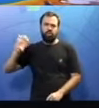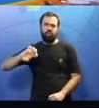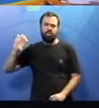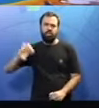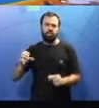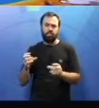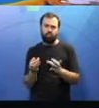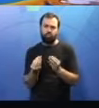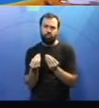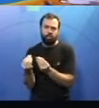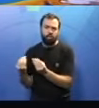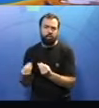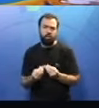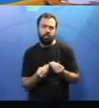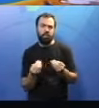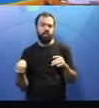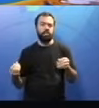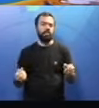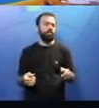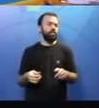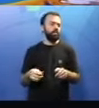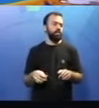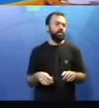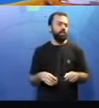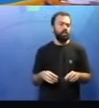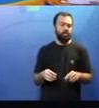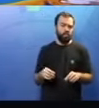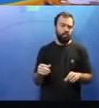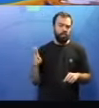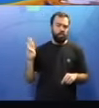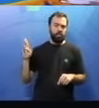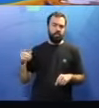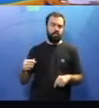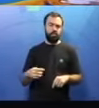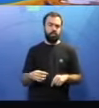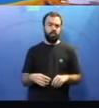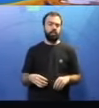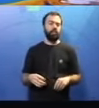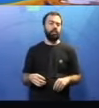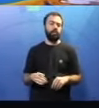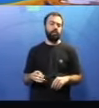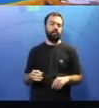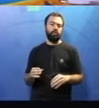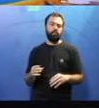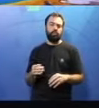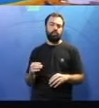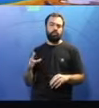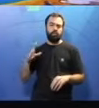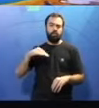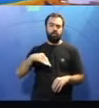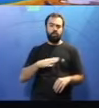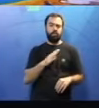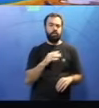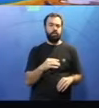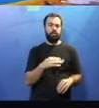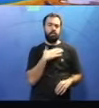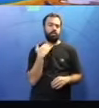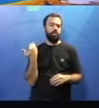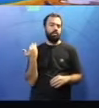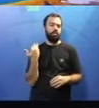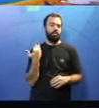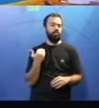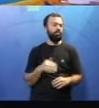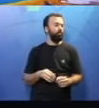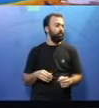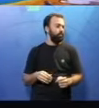de sal. Essas bactérias foram isoladas do Mar Morto, que é um mar que fica no Oriente Médio, que tem uma concentração de sal